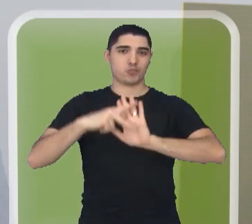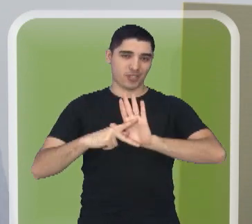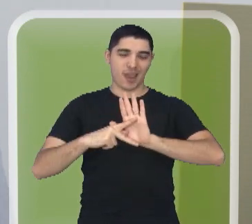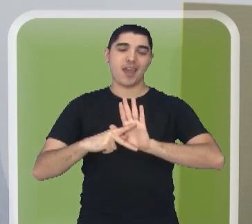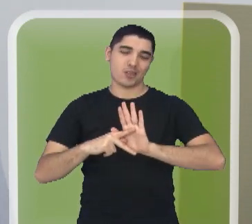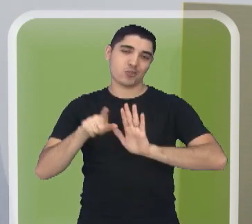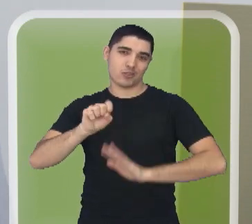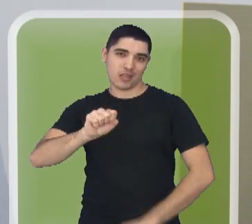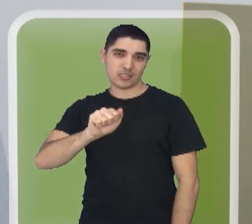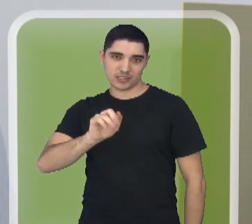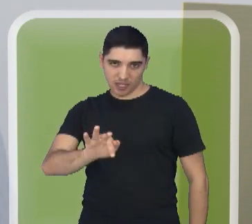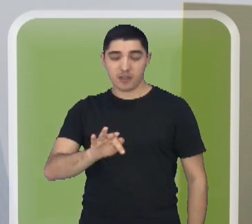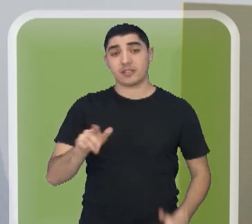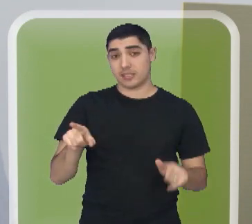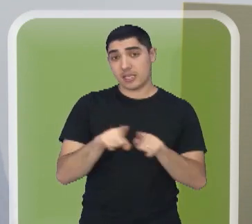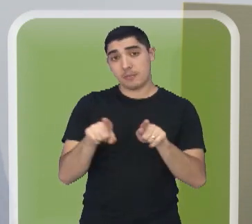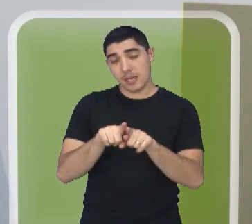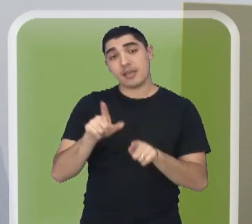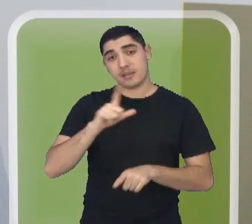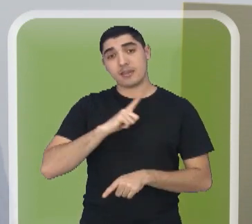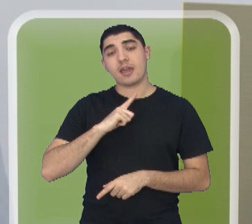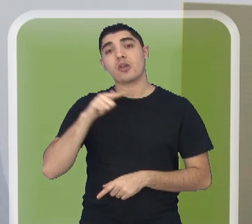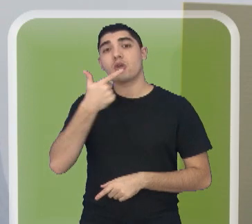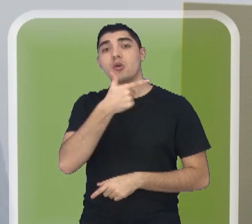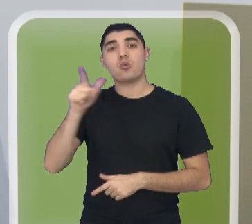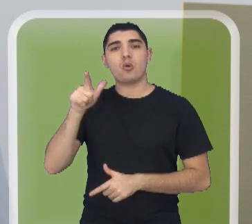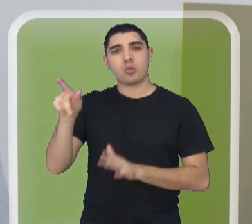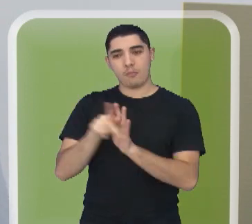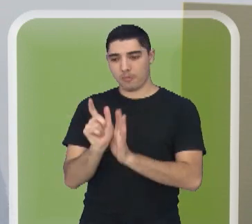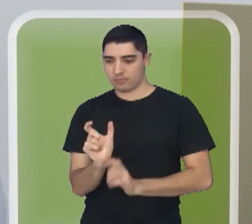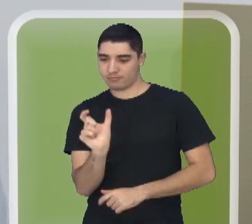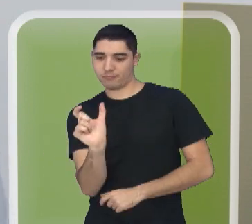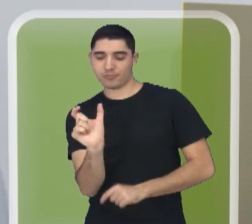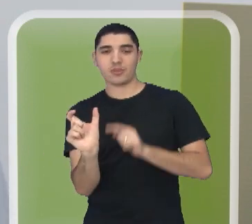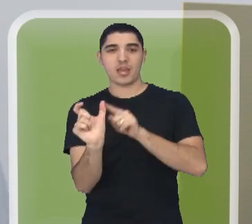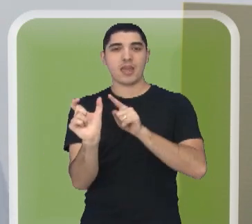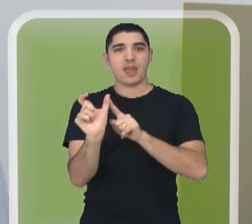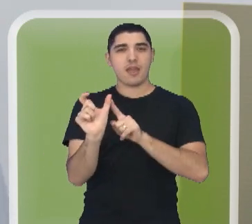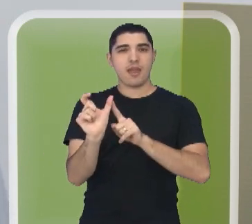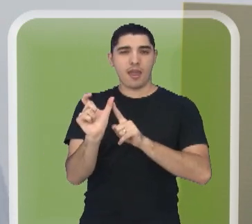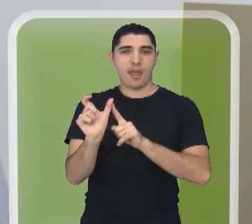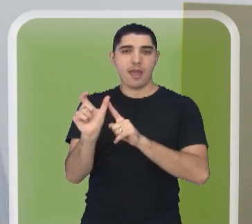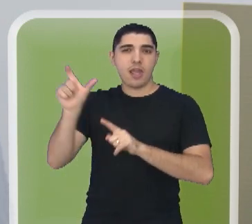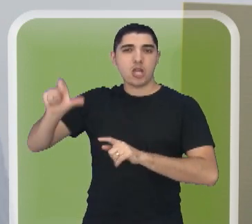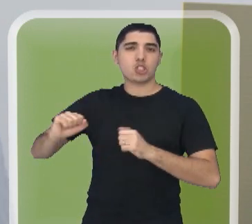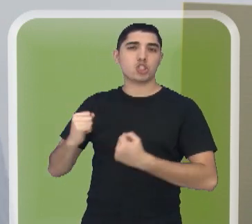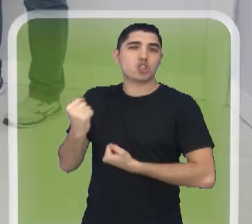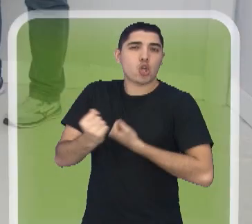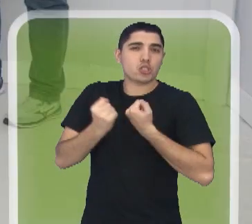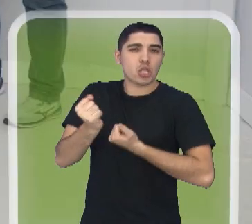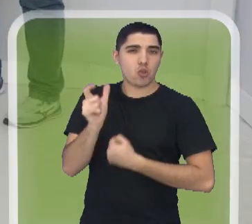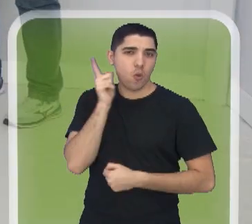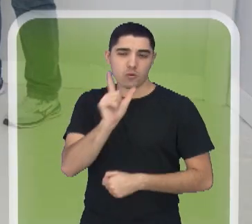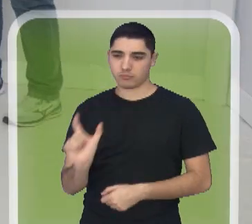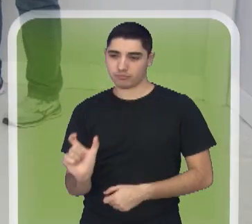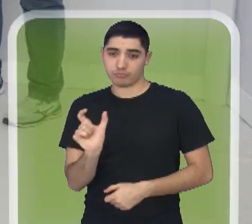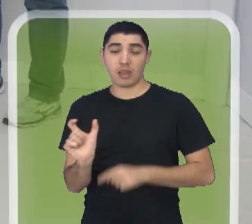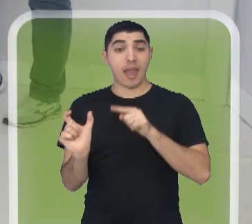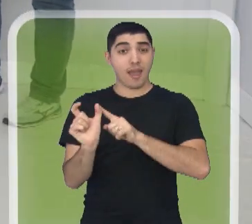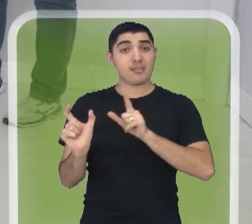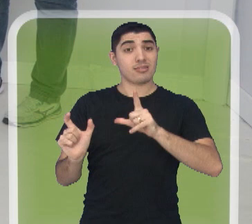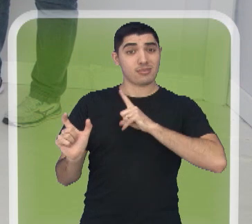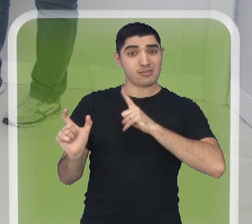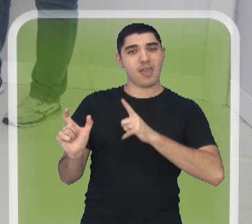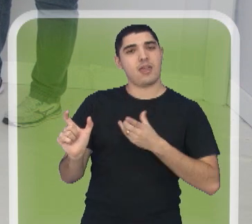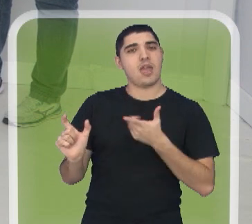Falar também nós temos um programa Sócio Torcedor, acho que foi uma novidade, Sócio Águia, né, que realmente certo, tem muitas vantagens. Eu acho que o